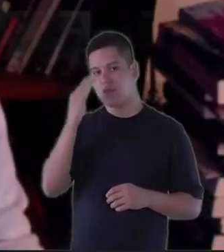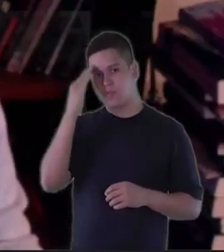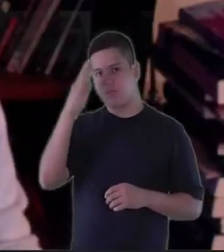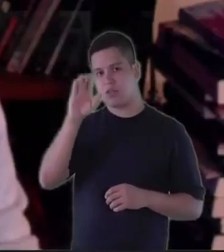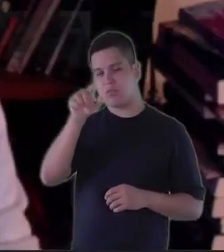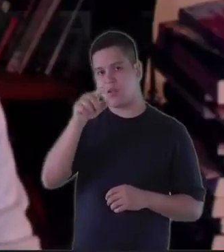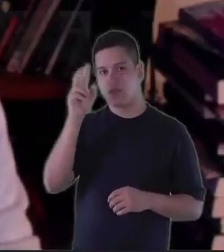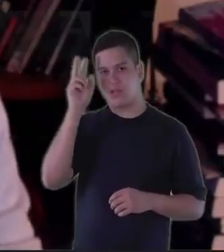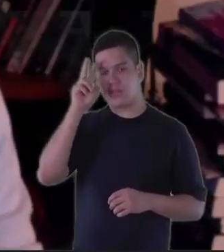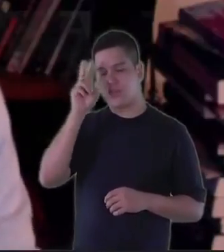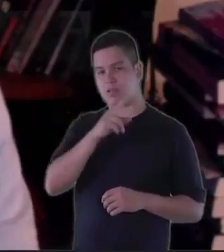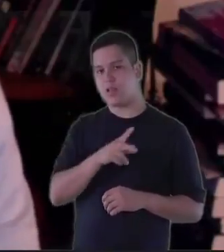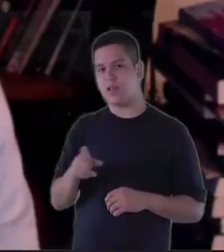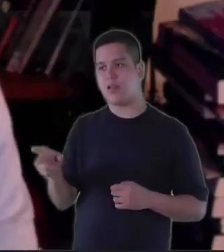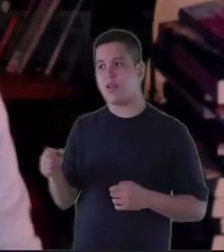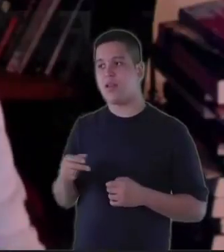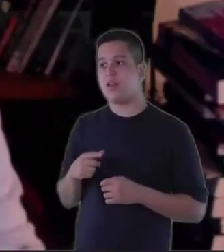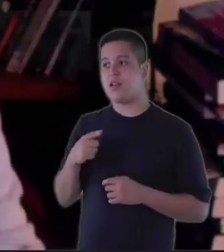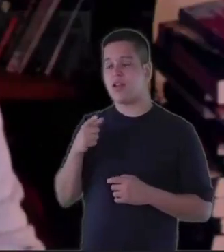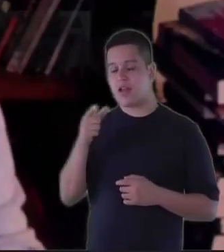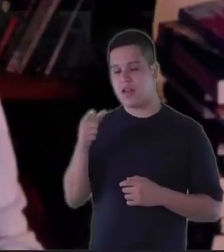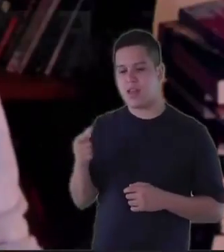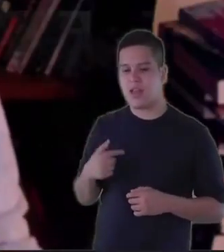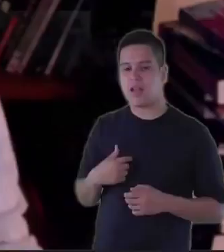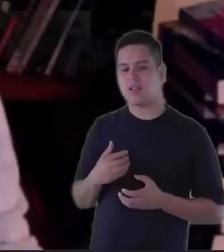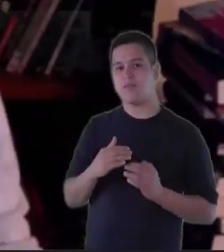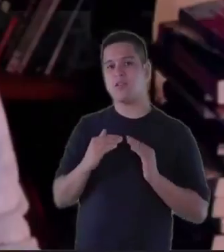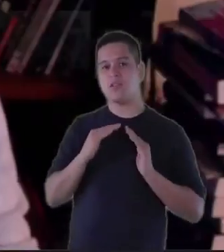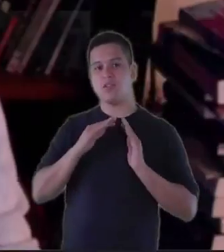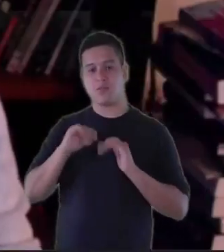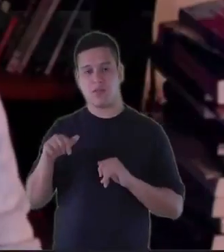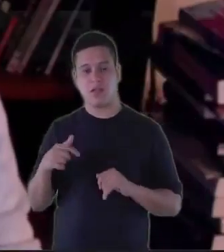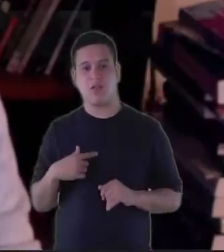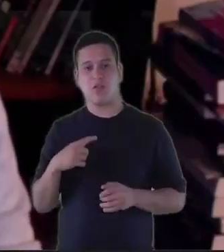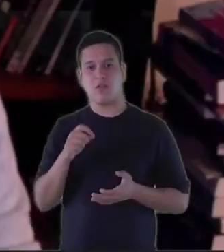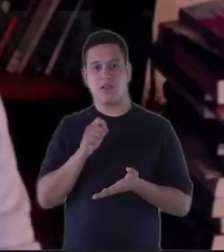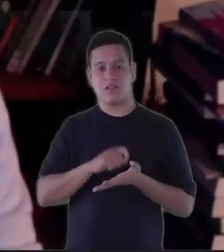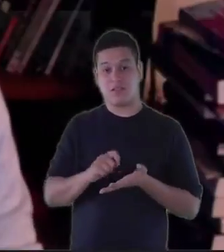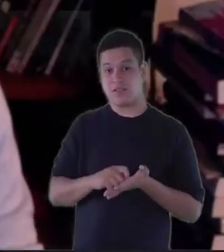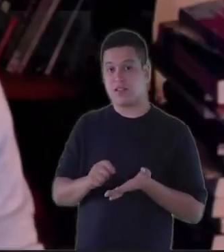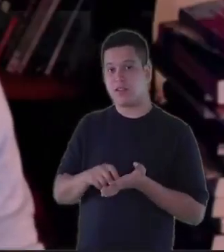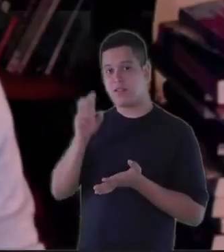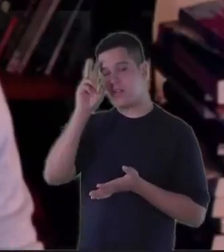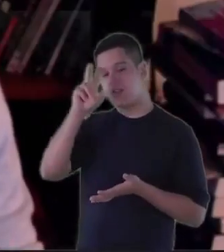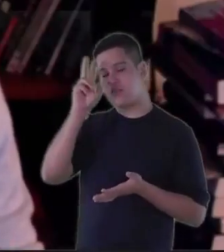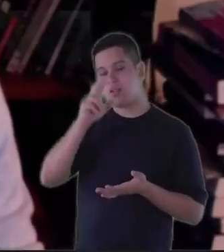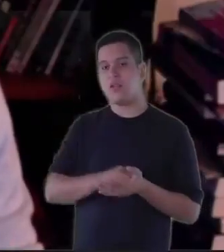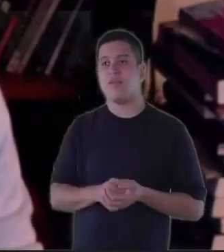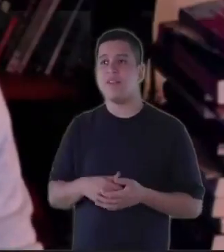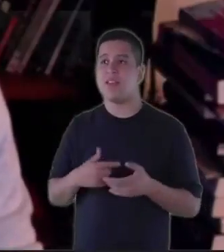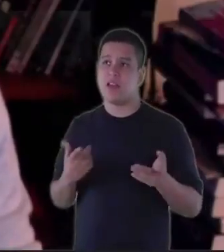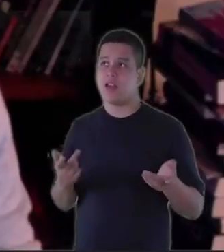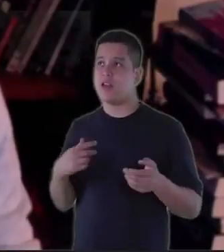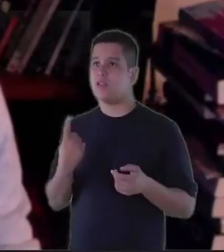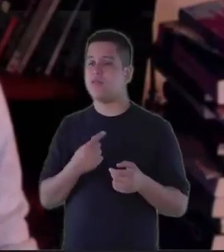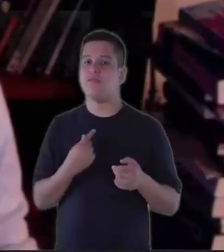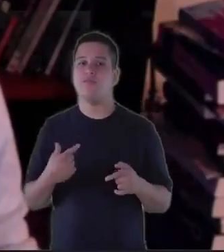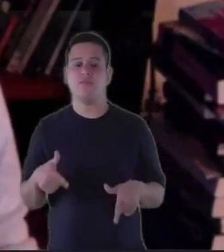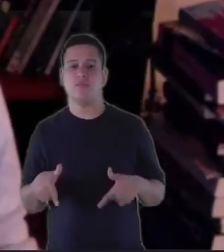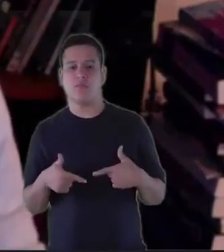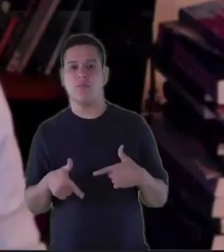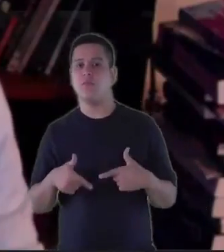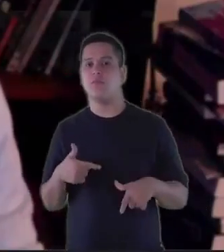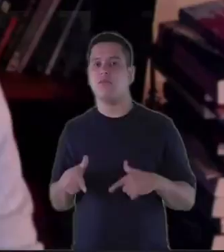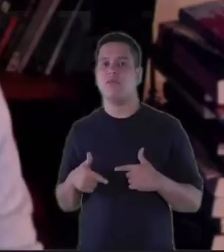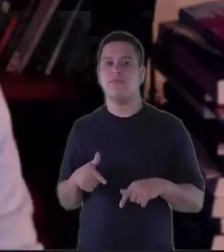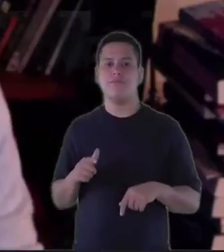eu escrevesse a história. O Breno me convidou para fazer um roteiro do que seria um filme. E a gente trabalhou, ficamos um tempo